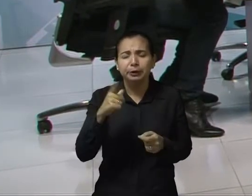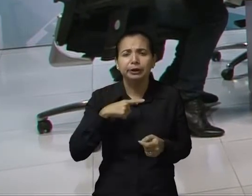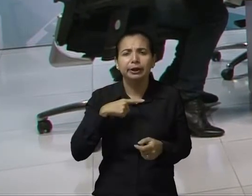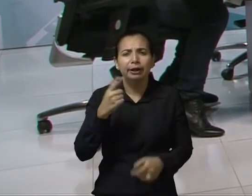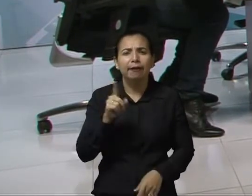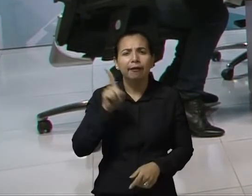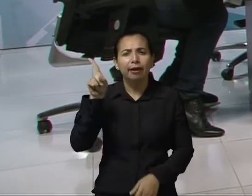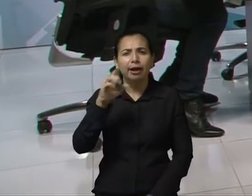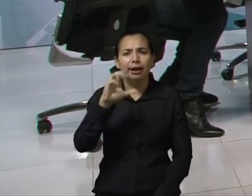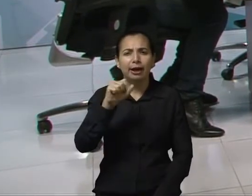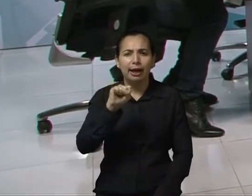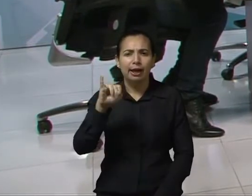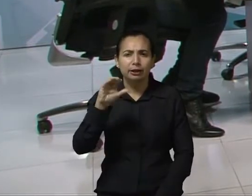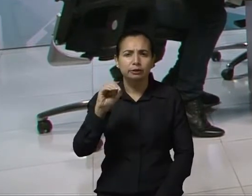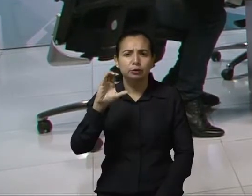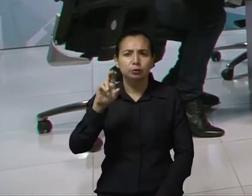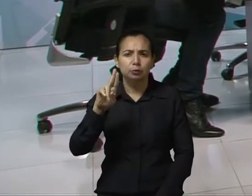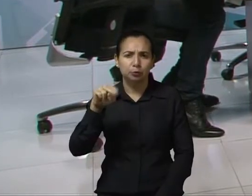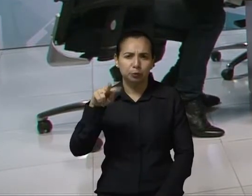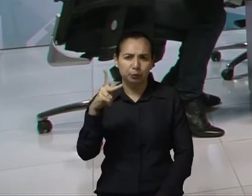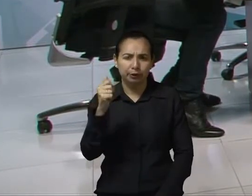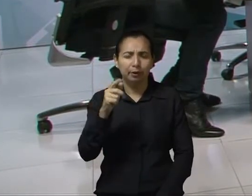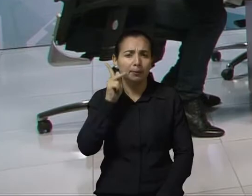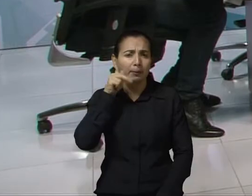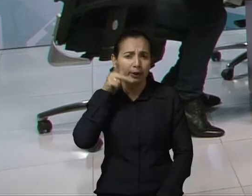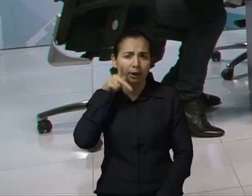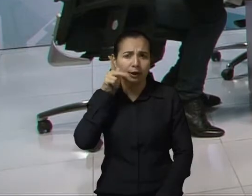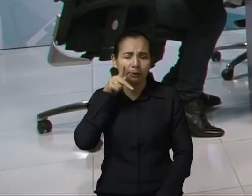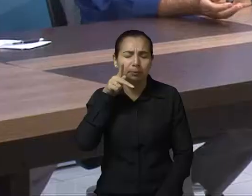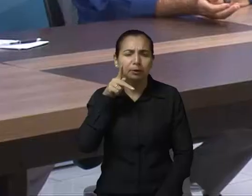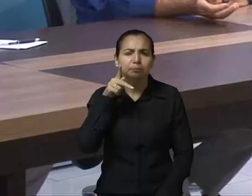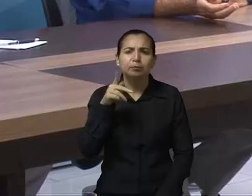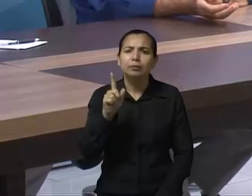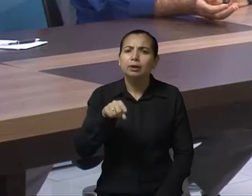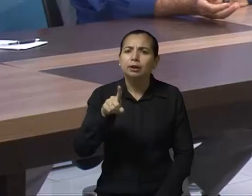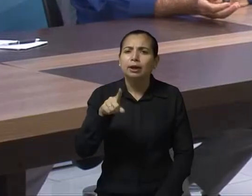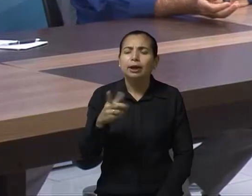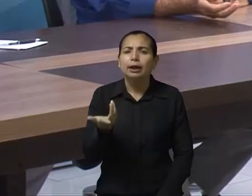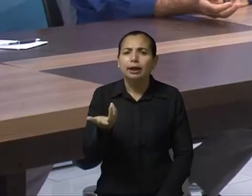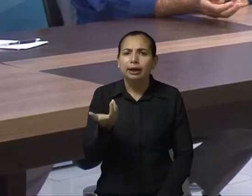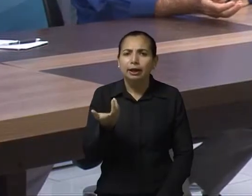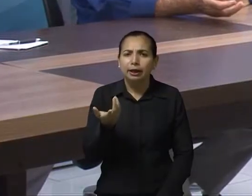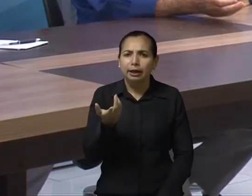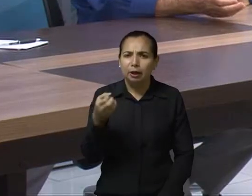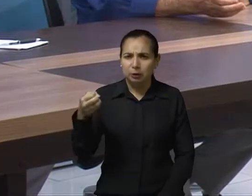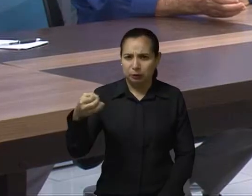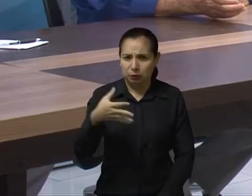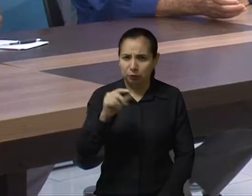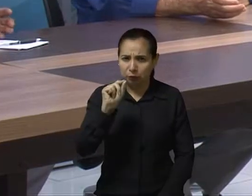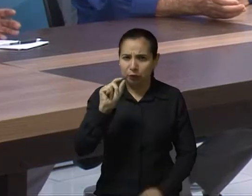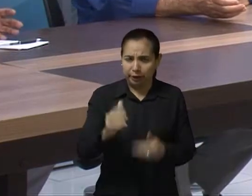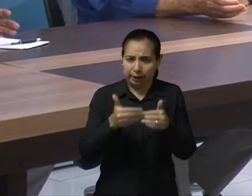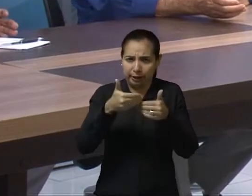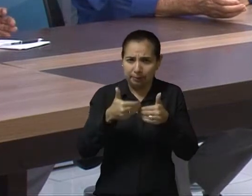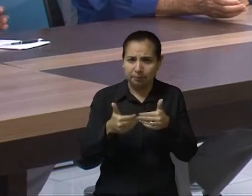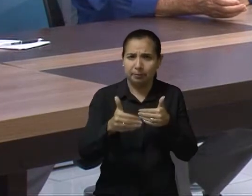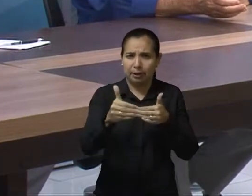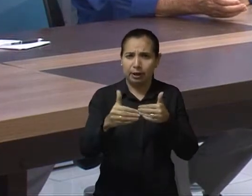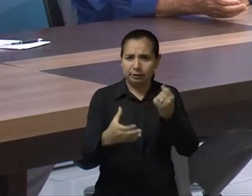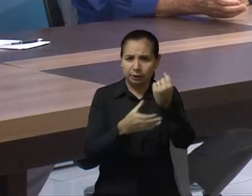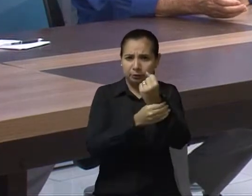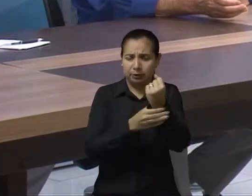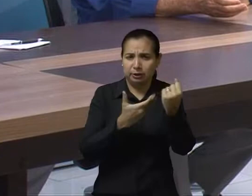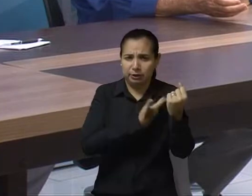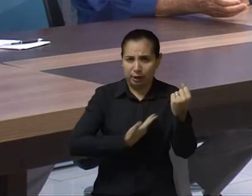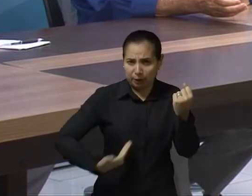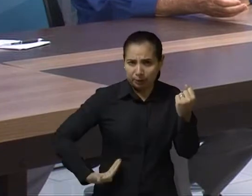da Paraíba, né, dessa PEC e tal. Isso é um acenar para que, a partir de então, segurança